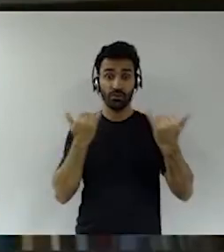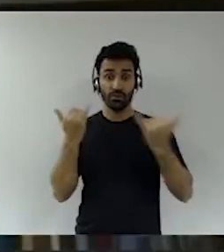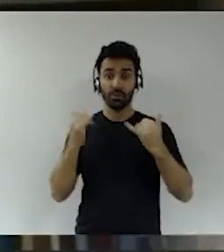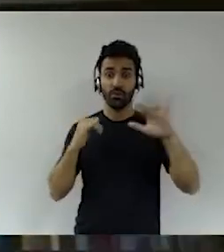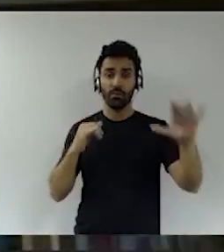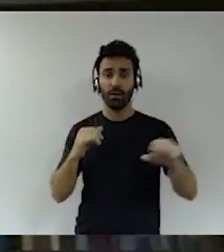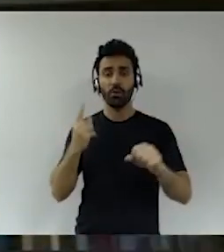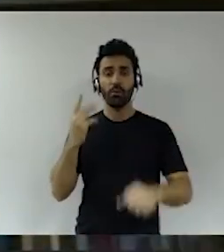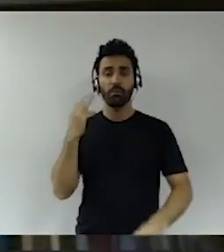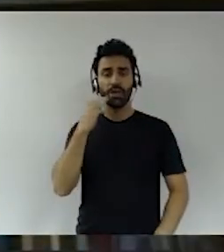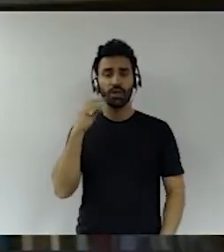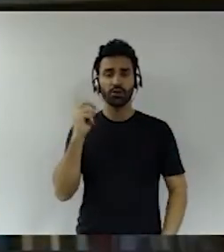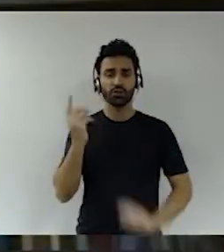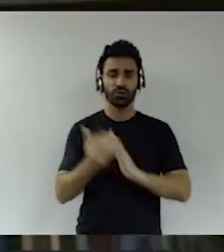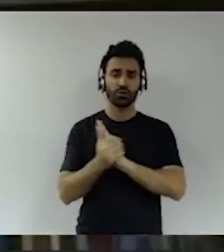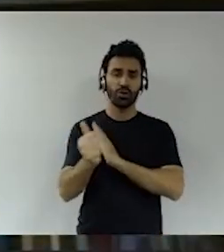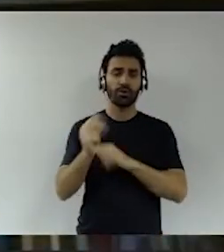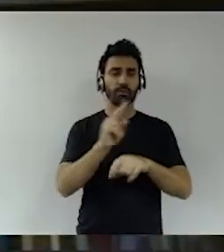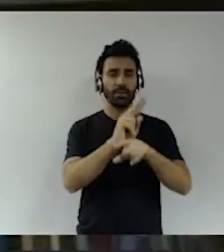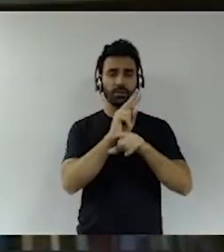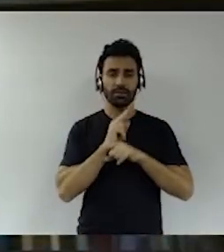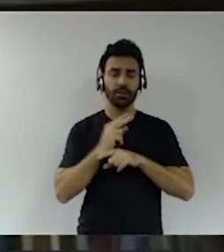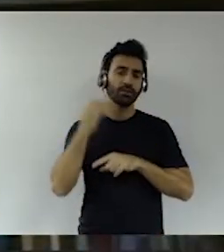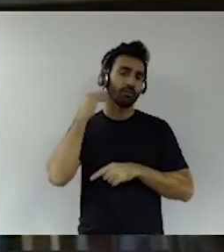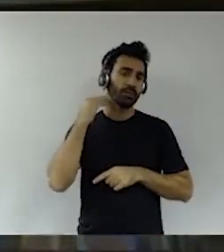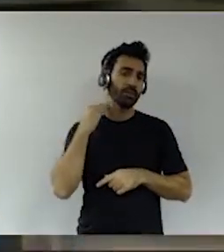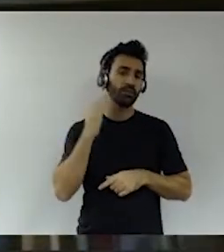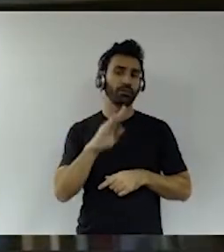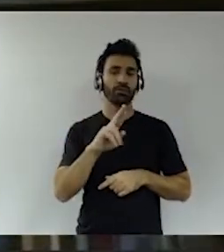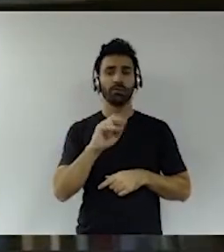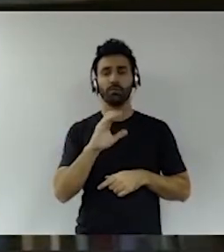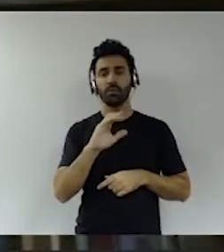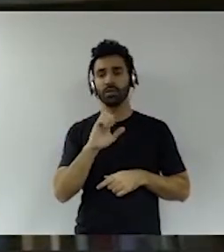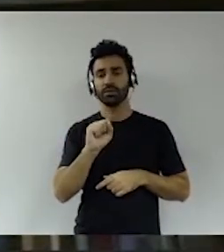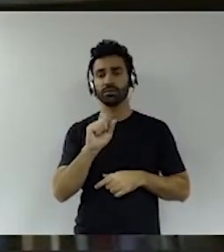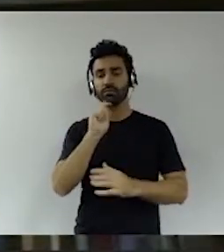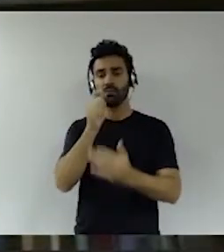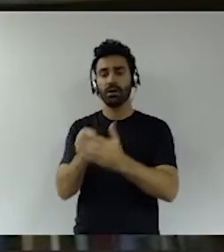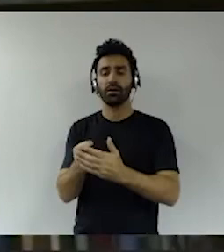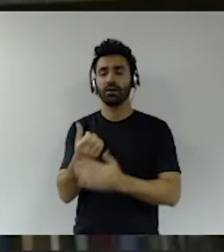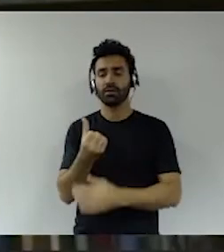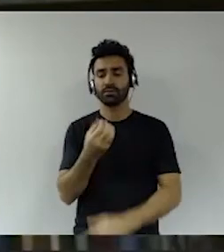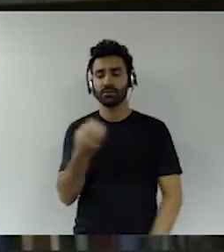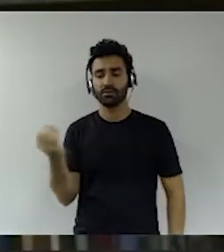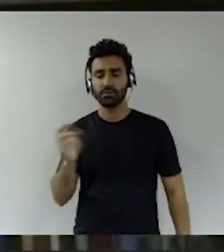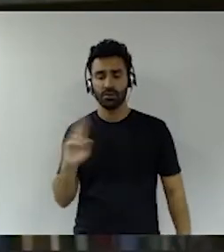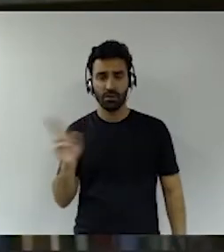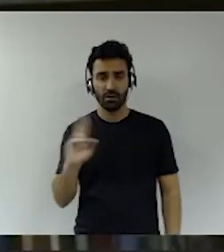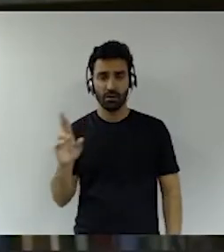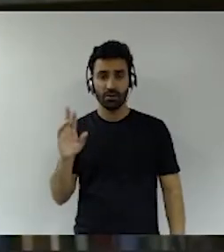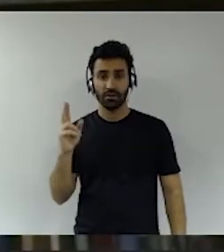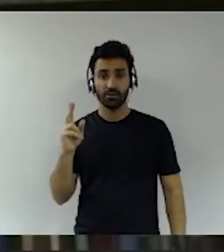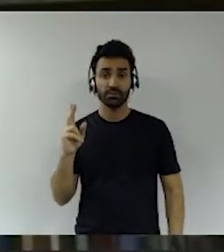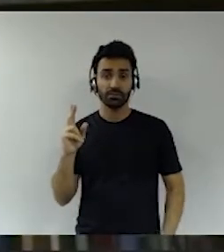bilhão emprestados do Banco dos BRICS para pagar R$600 para cada um